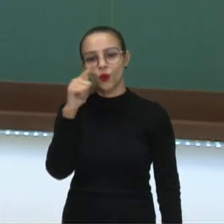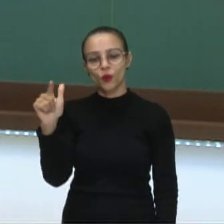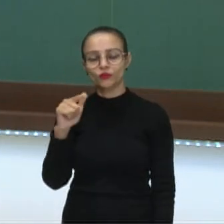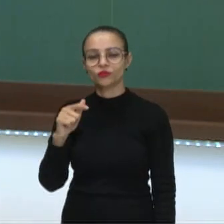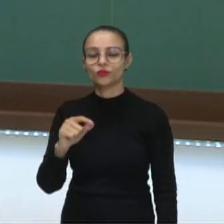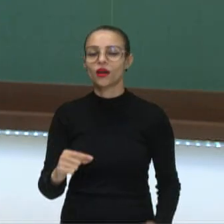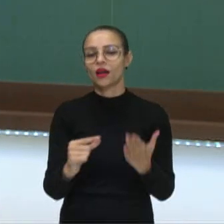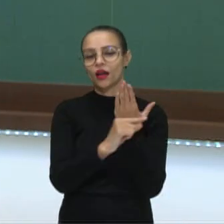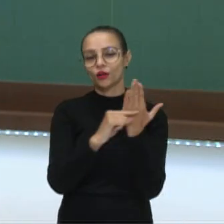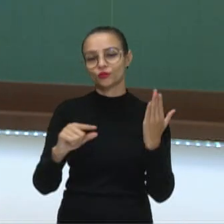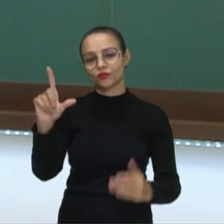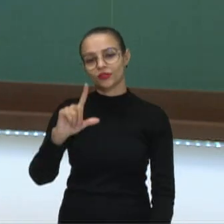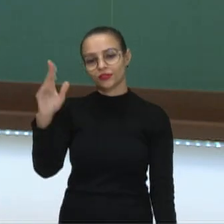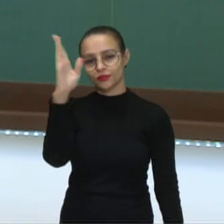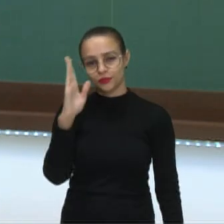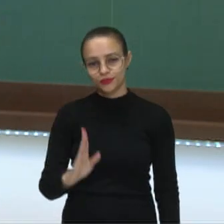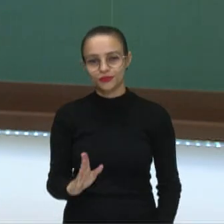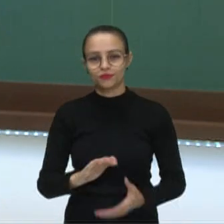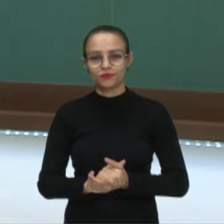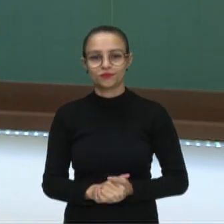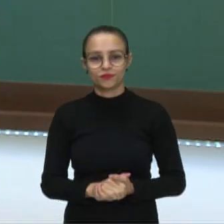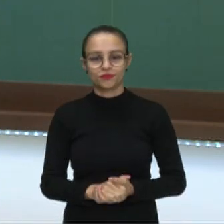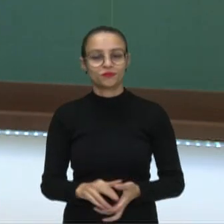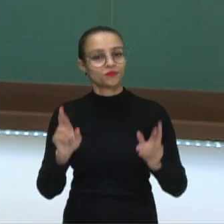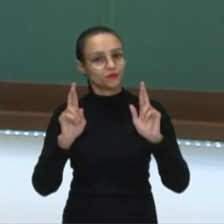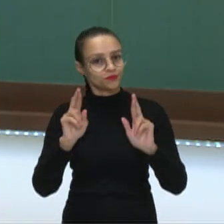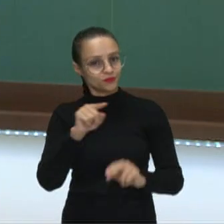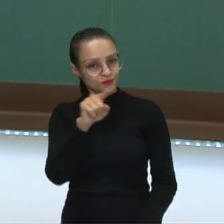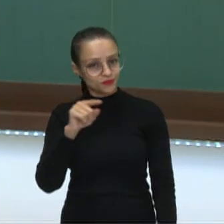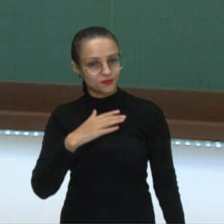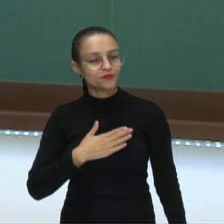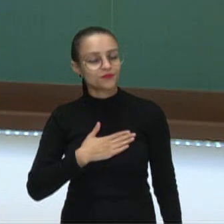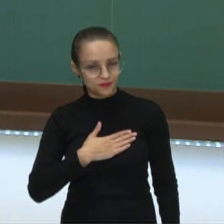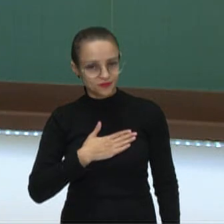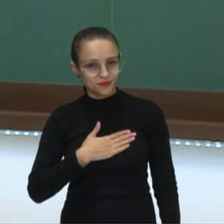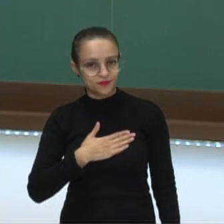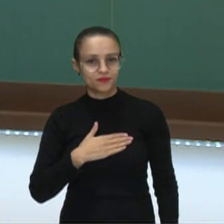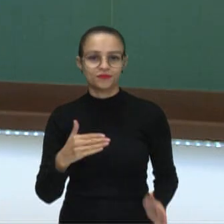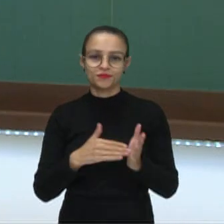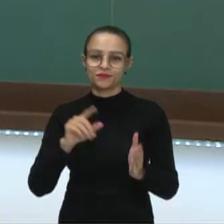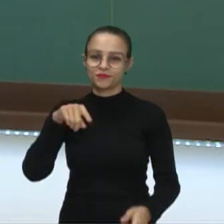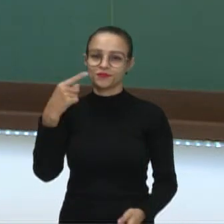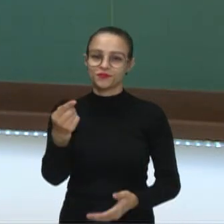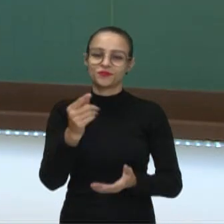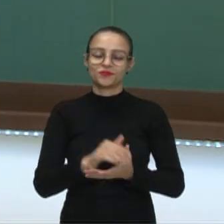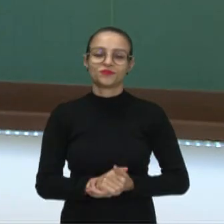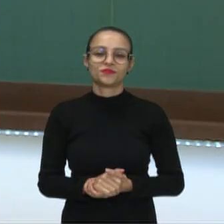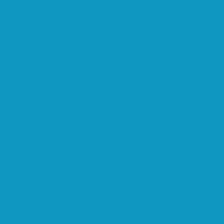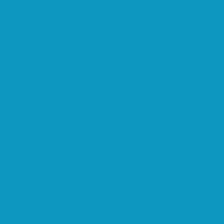poetas da literatura brasileira. Espero que vocês tenham gostado e até breve.